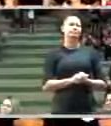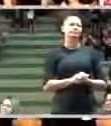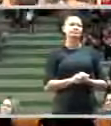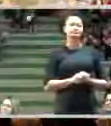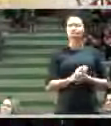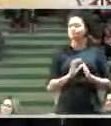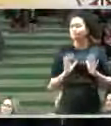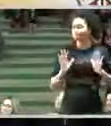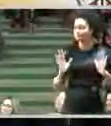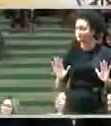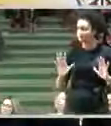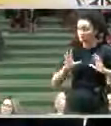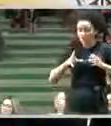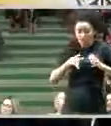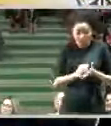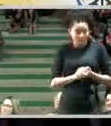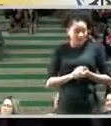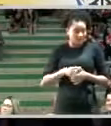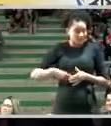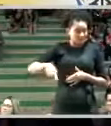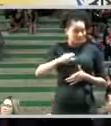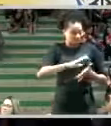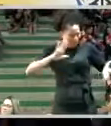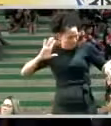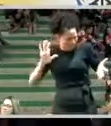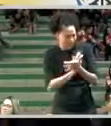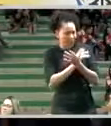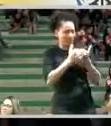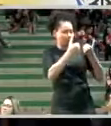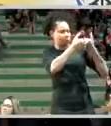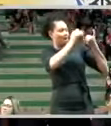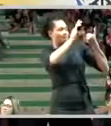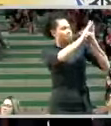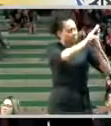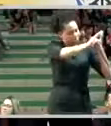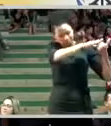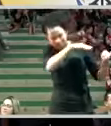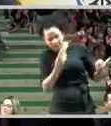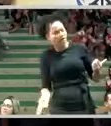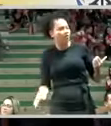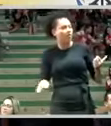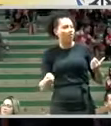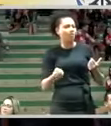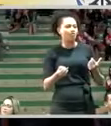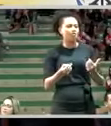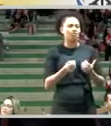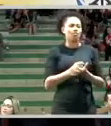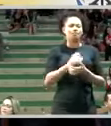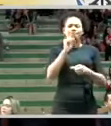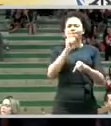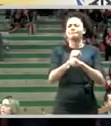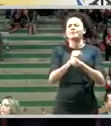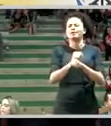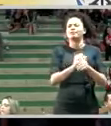Quando os bois tropeçam, Deus funila os ar. E a viagem para.